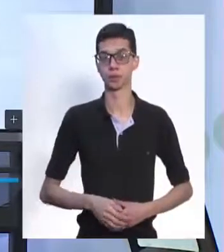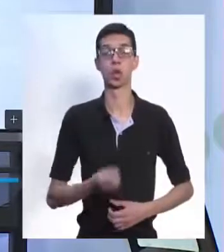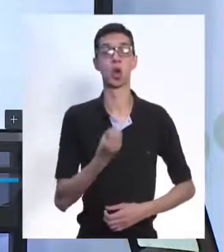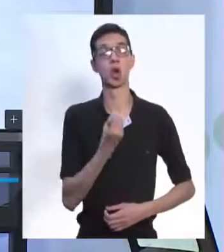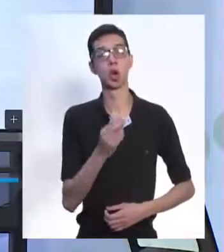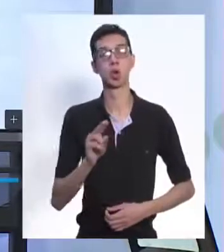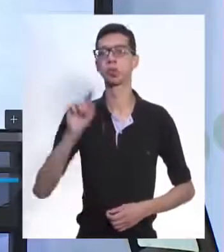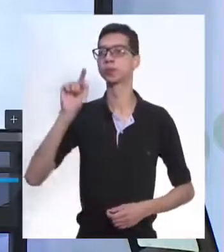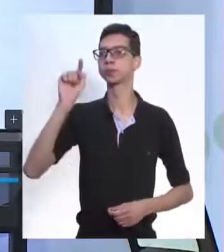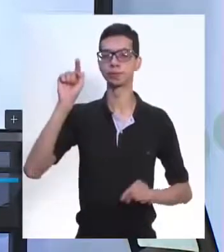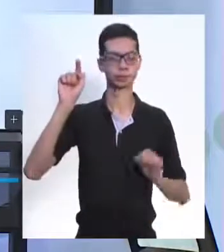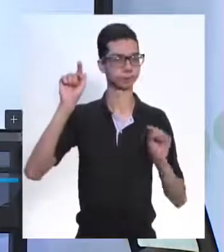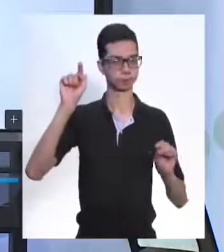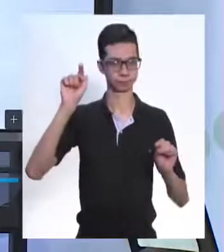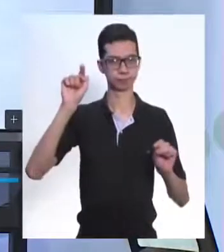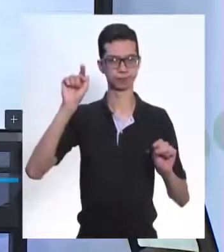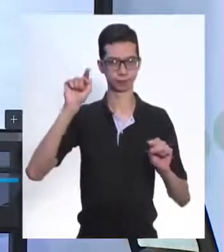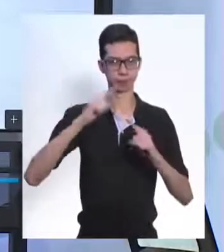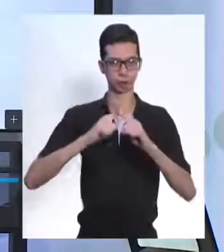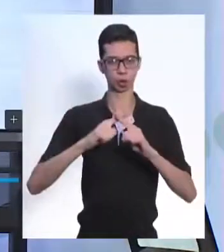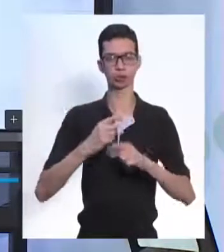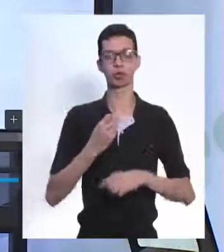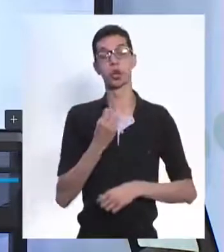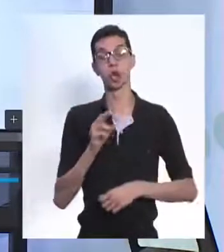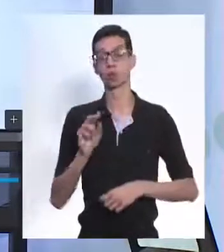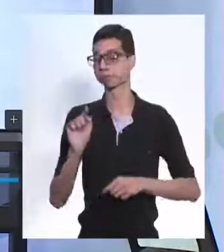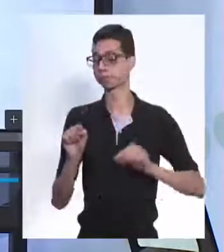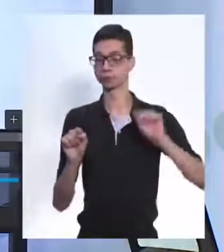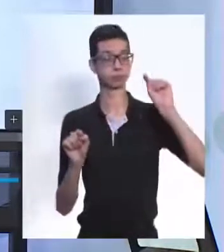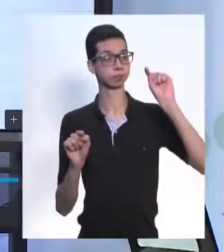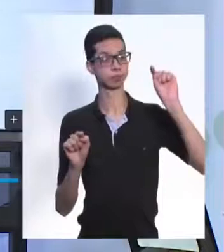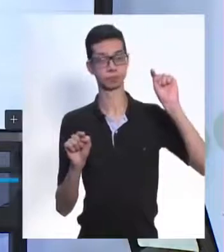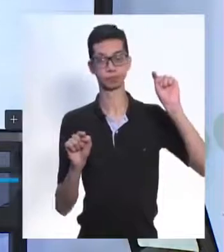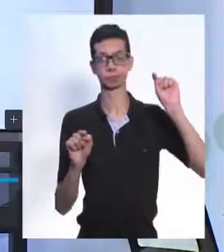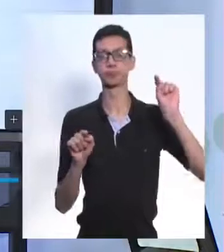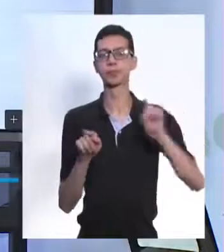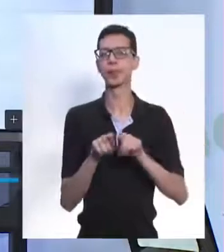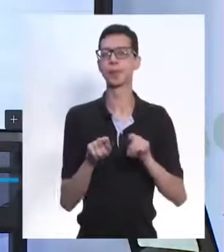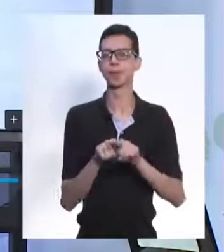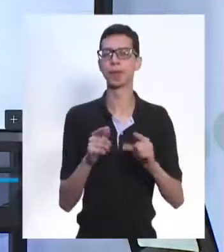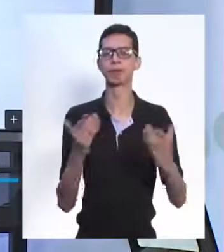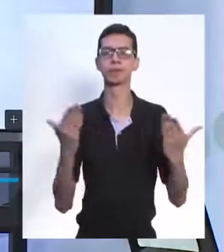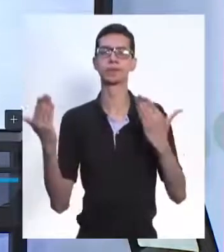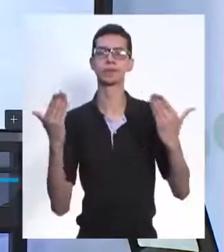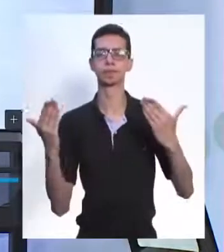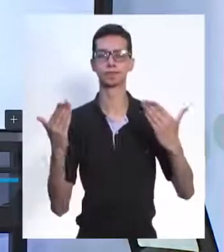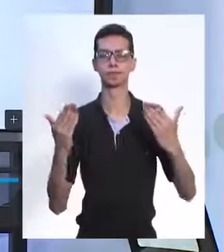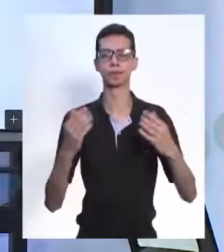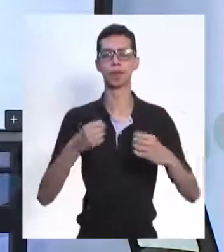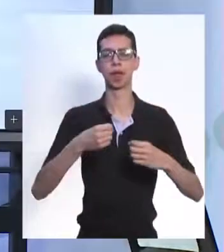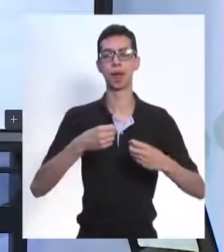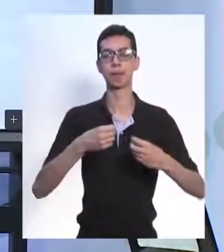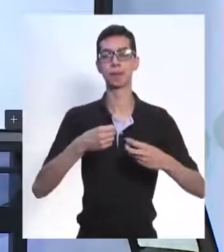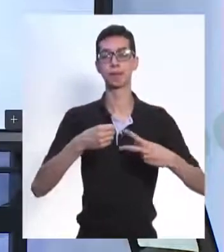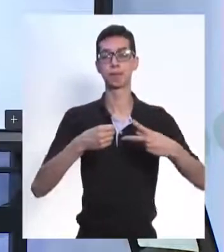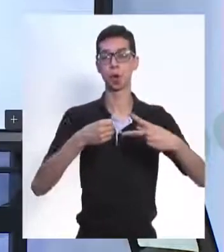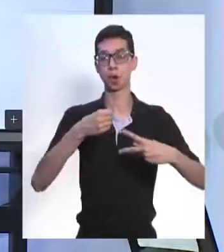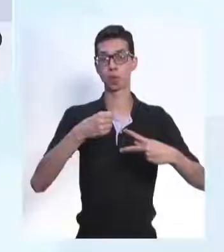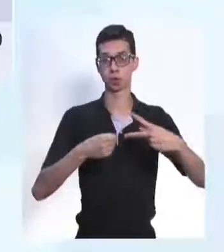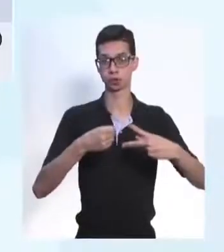outro método aí, que é o tema da proporcionalidade. Vamos tentar então uma outra relação, vai aparecer aí na telinha para